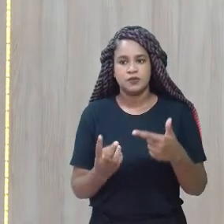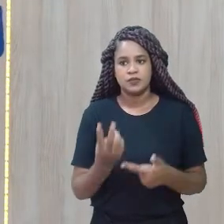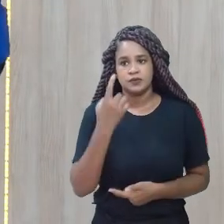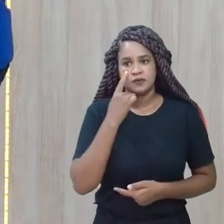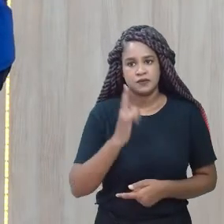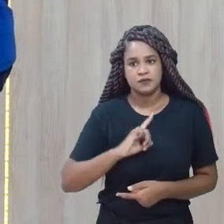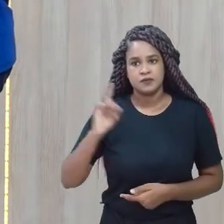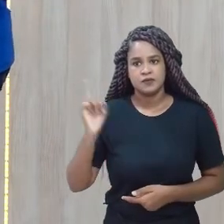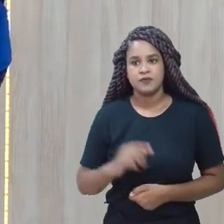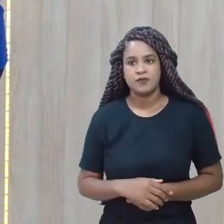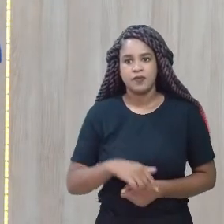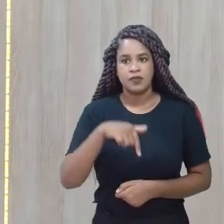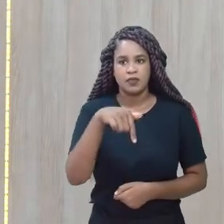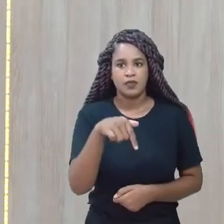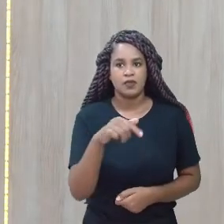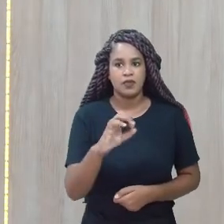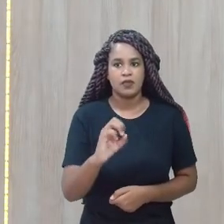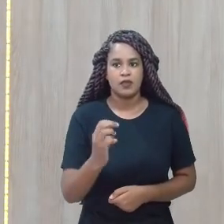ó,